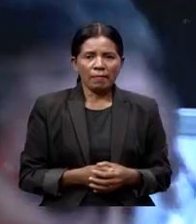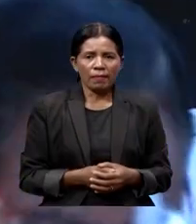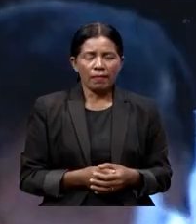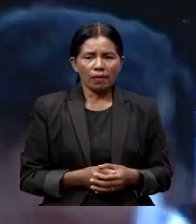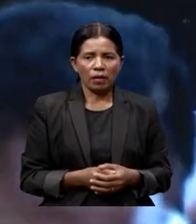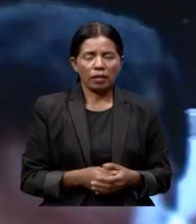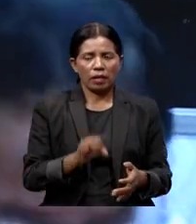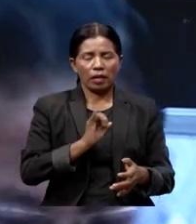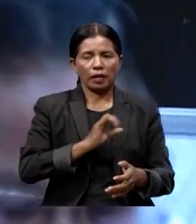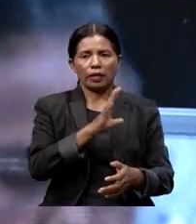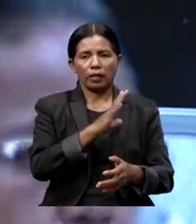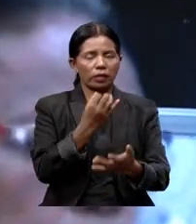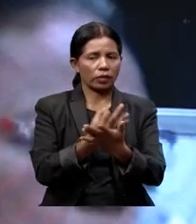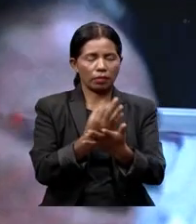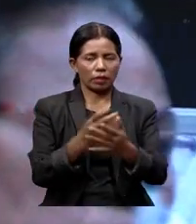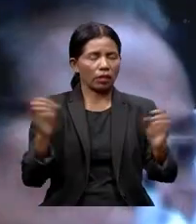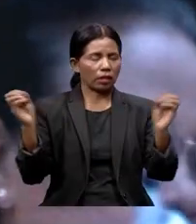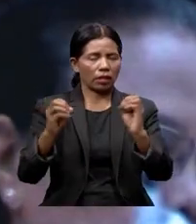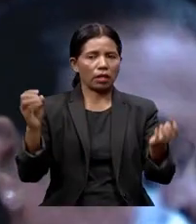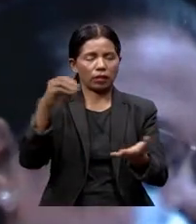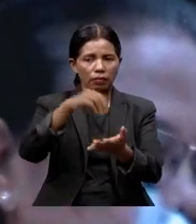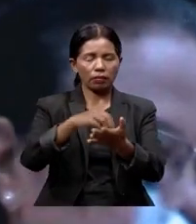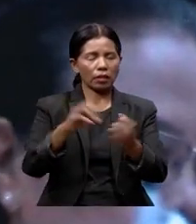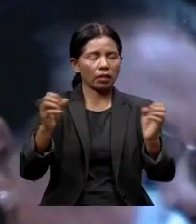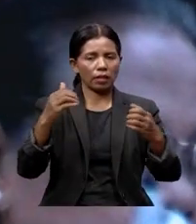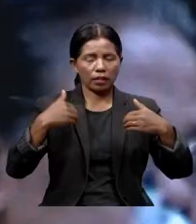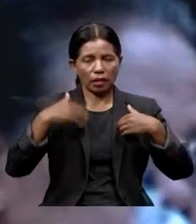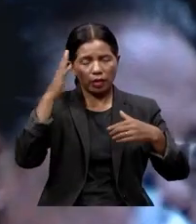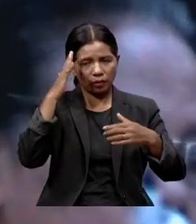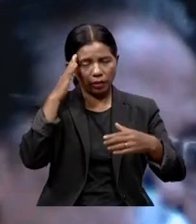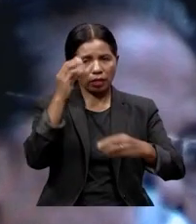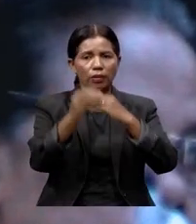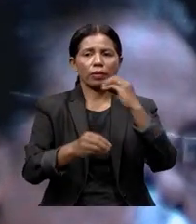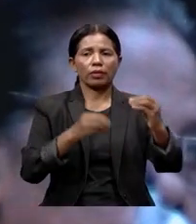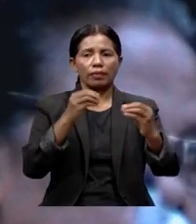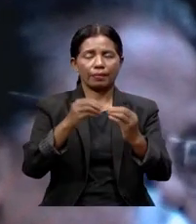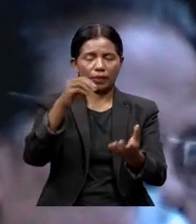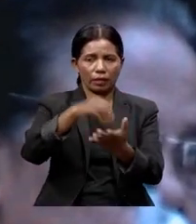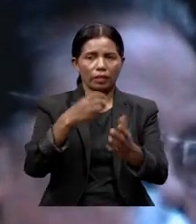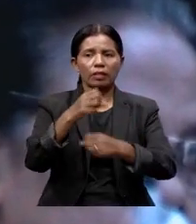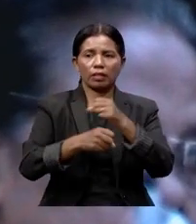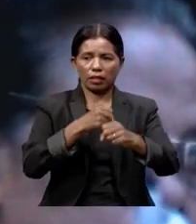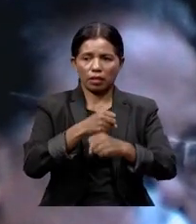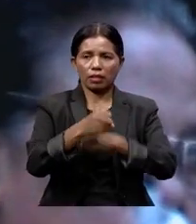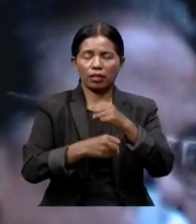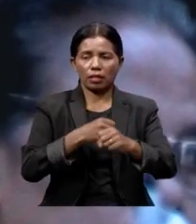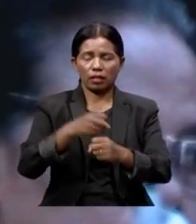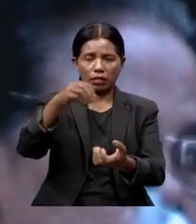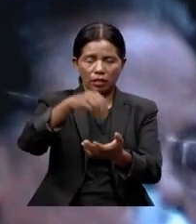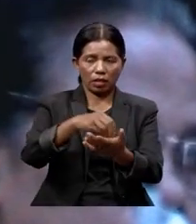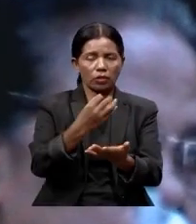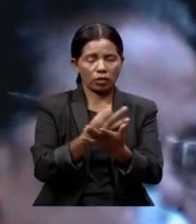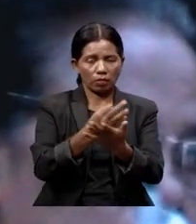Porque há o rei orçamento, não é lá, é verba, não é ainda, com uma cata. Em vez de ir a Tinantina, está o osso também importar em